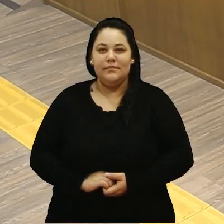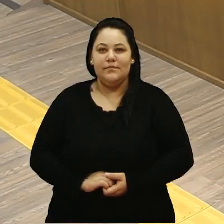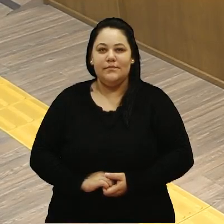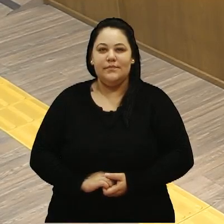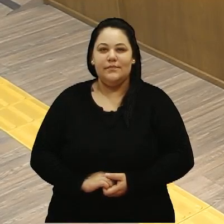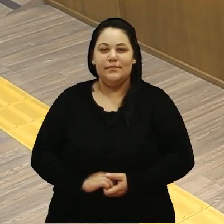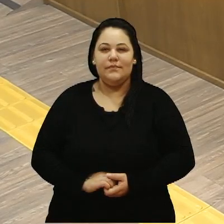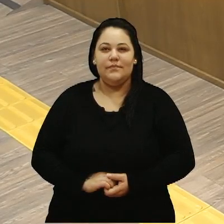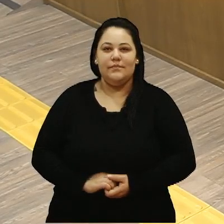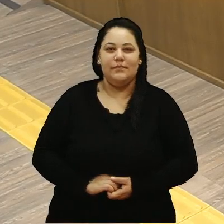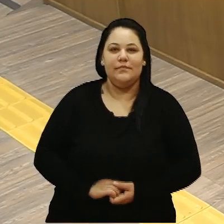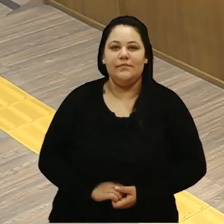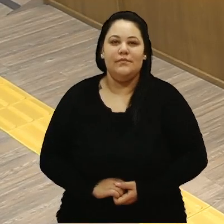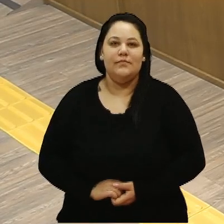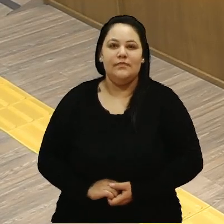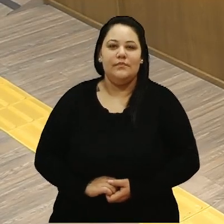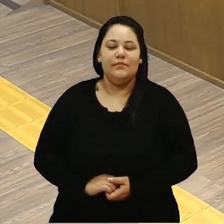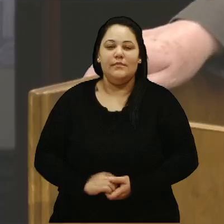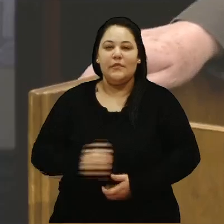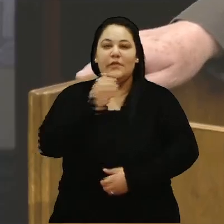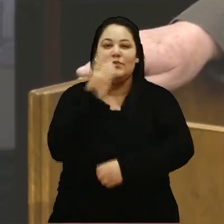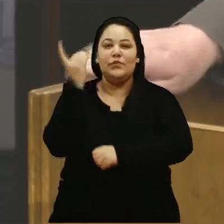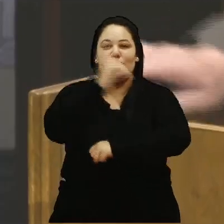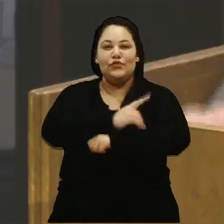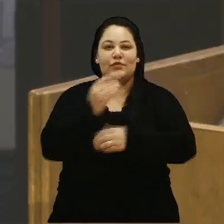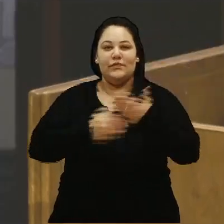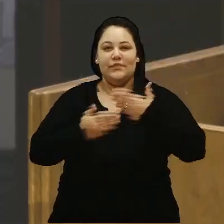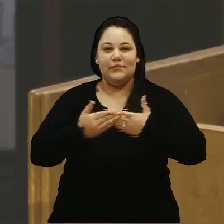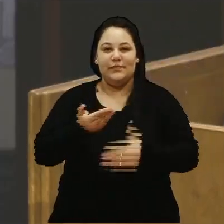Bom dia a todos e a todas.